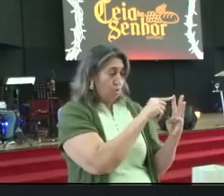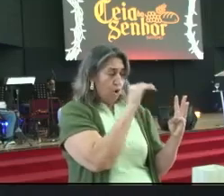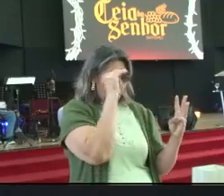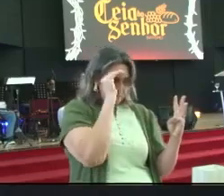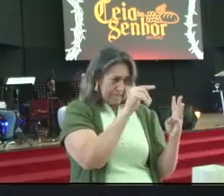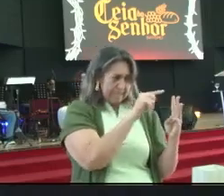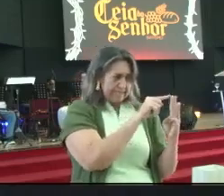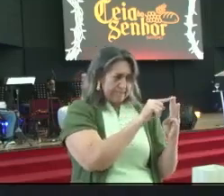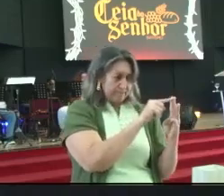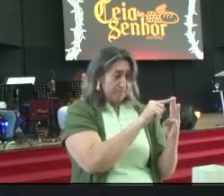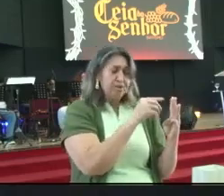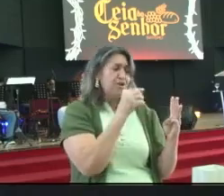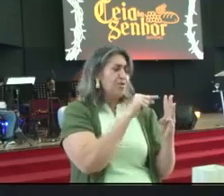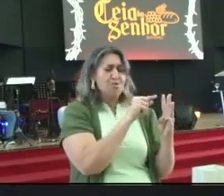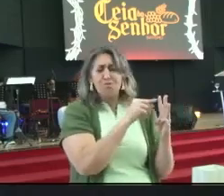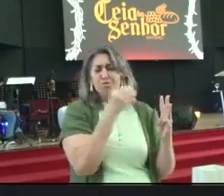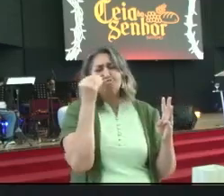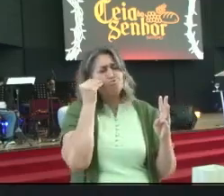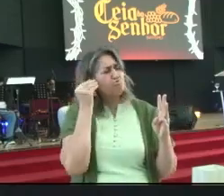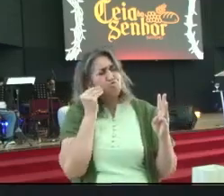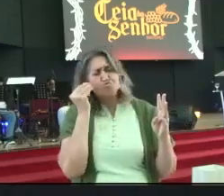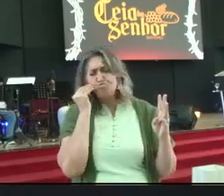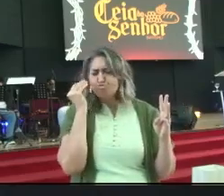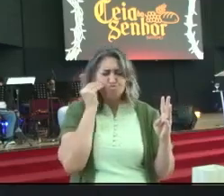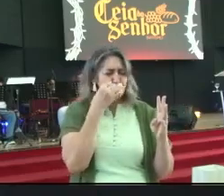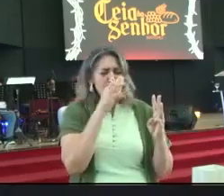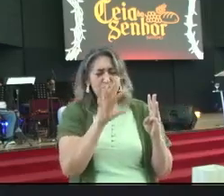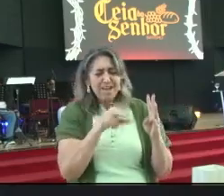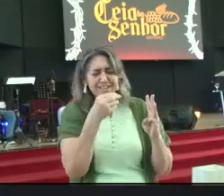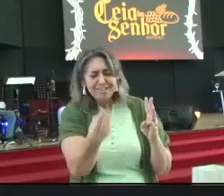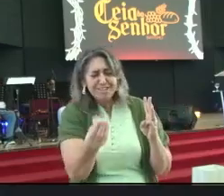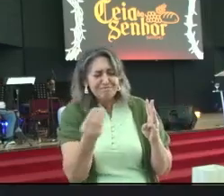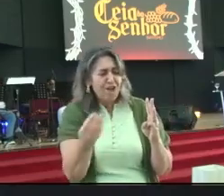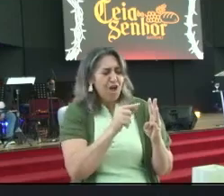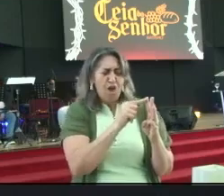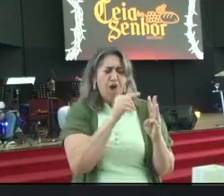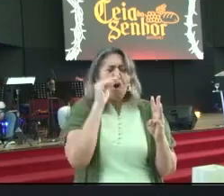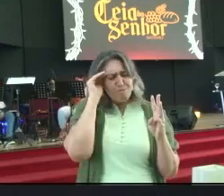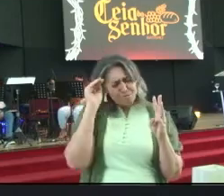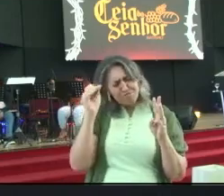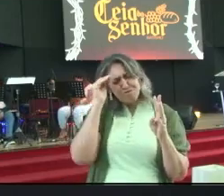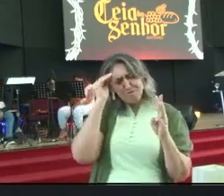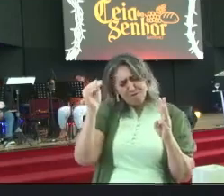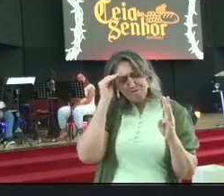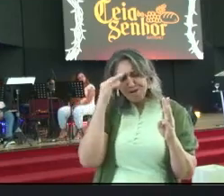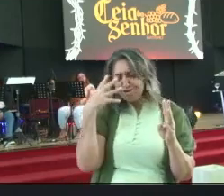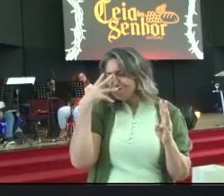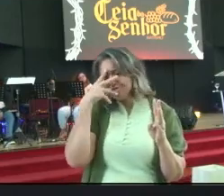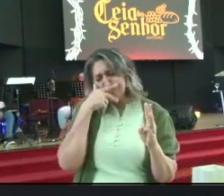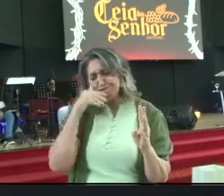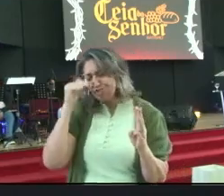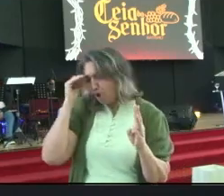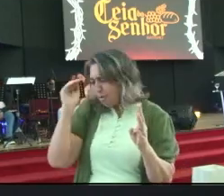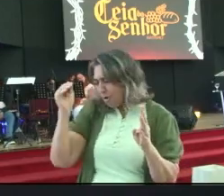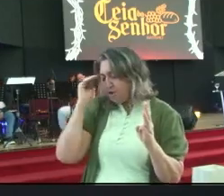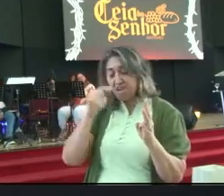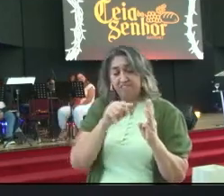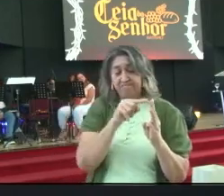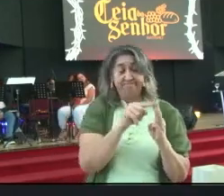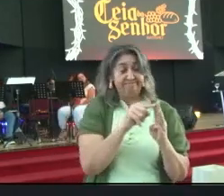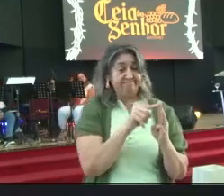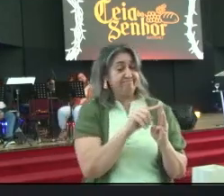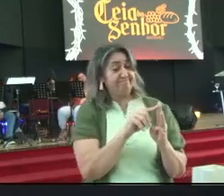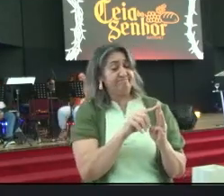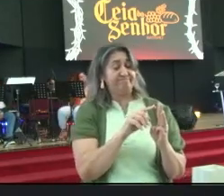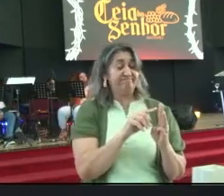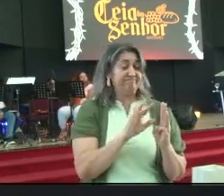te obedece, te beija, te dá presente, obediente, bonitinho. Tem outro